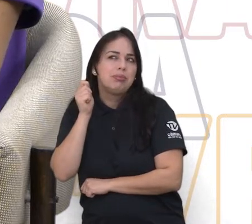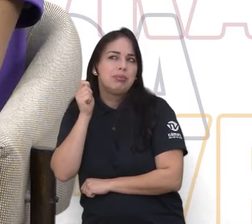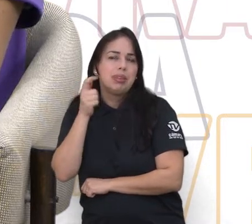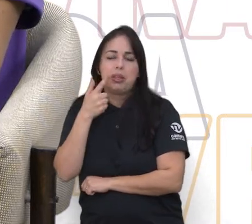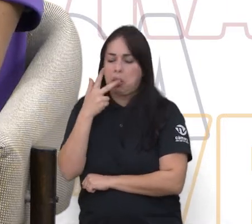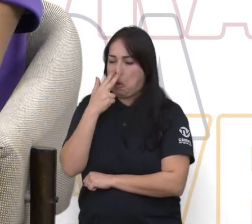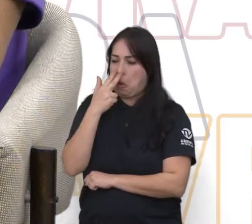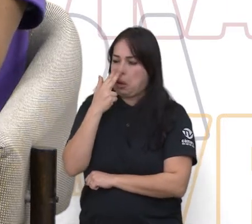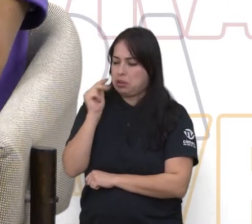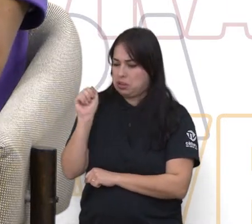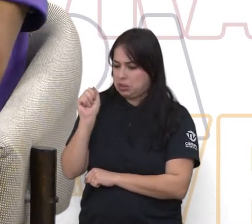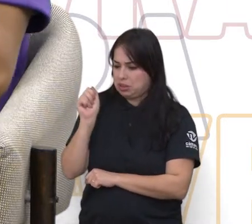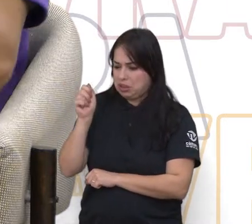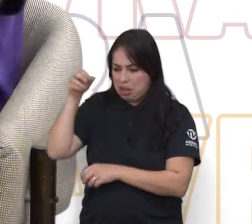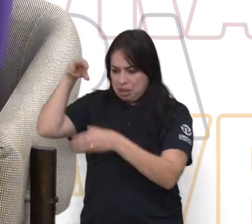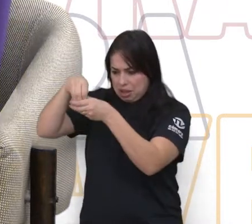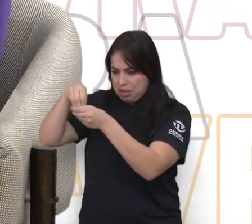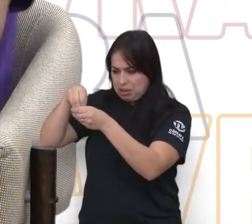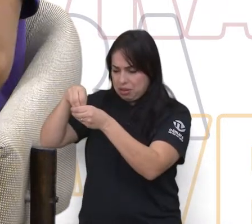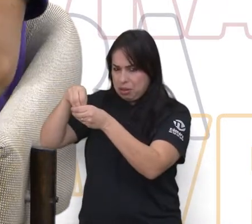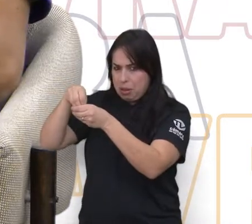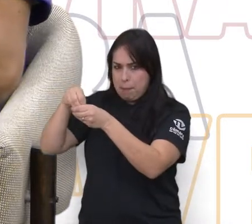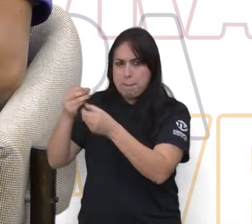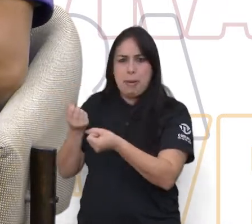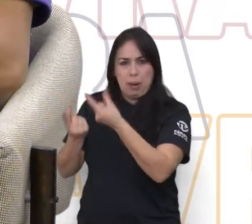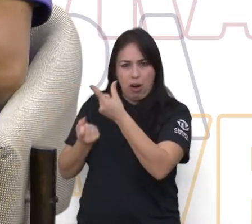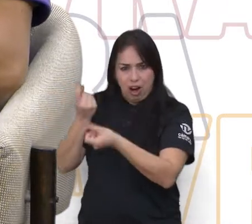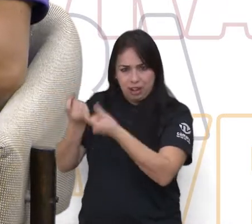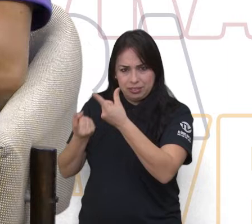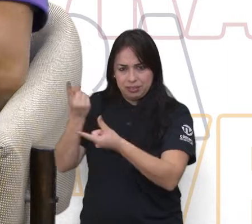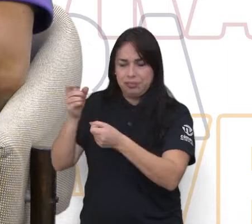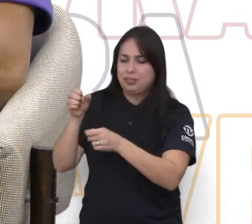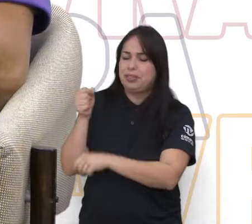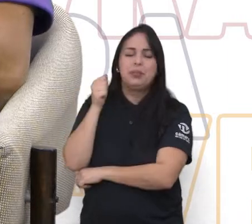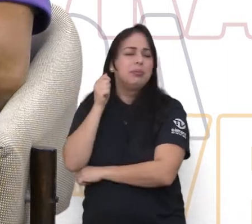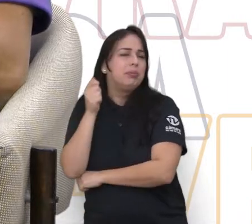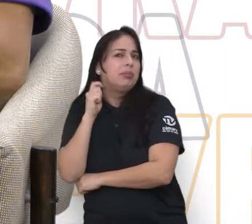Eu acho que tá com milho de pipoca. O que você acha que tá aqui?